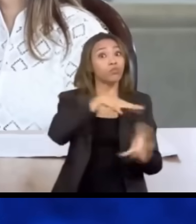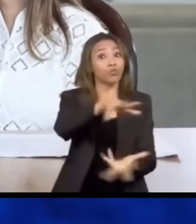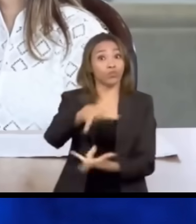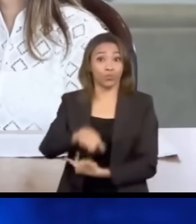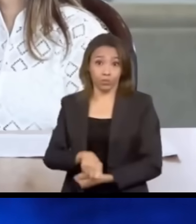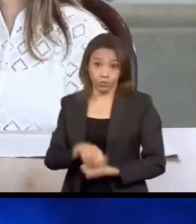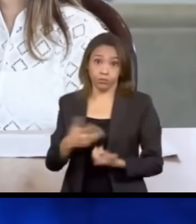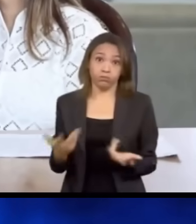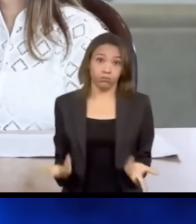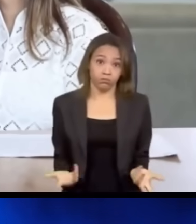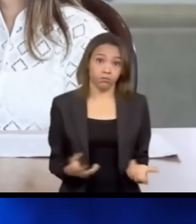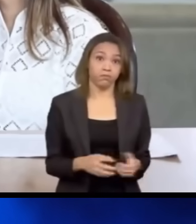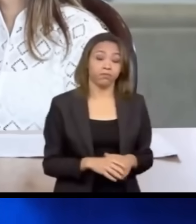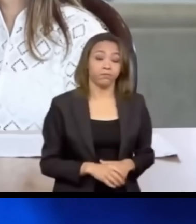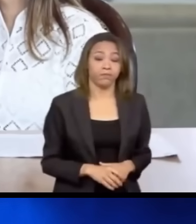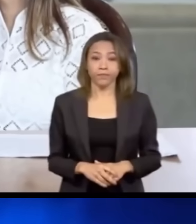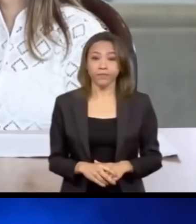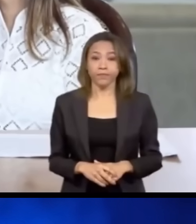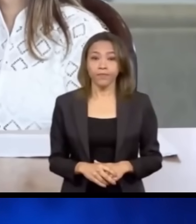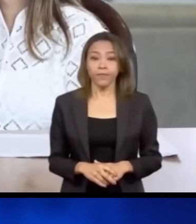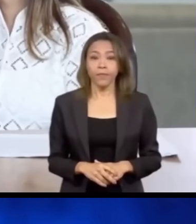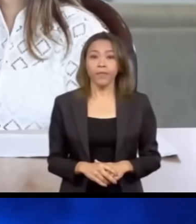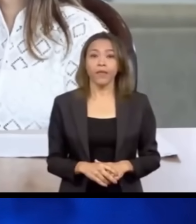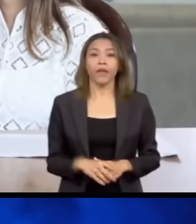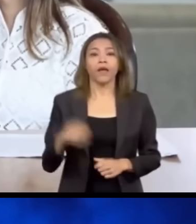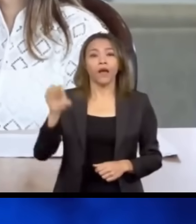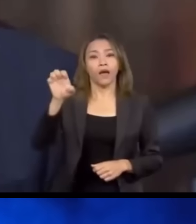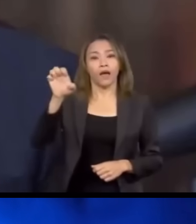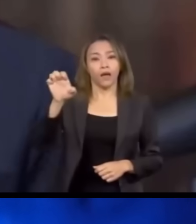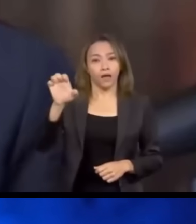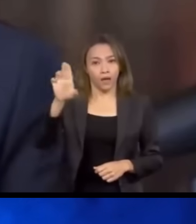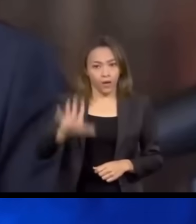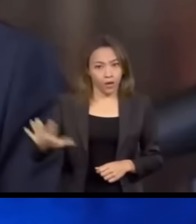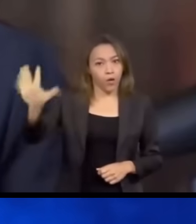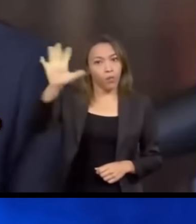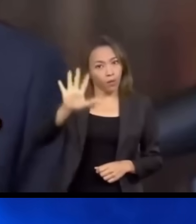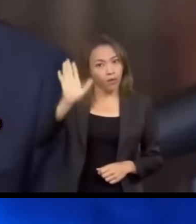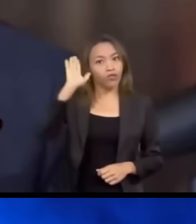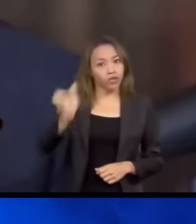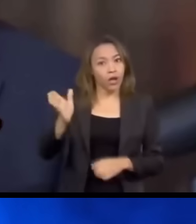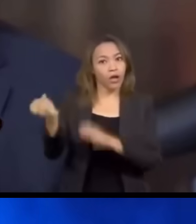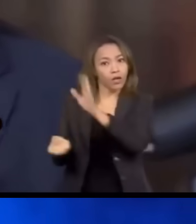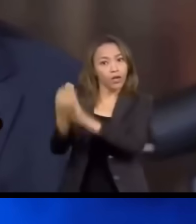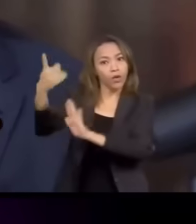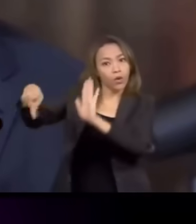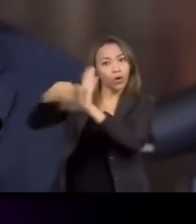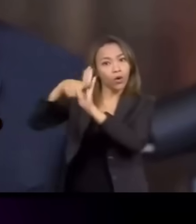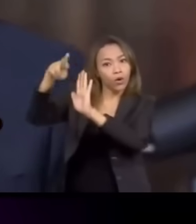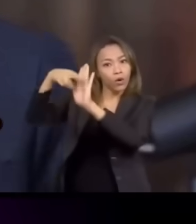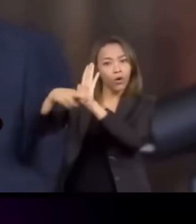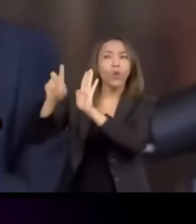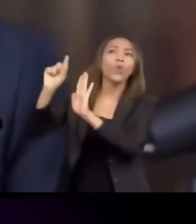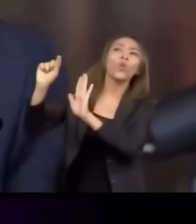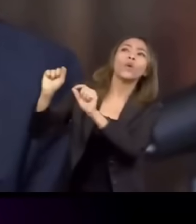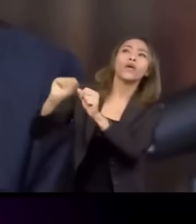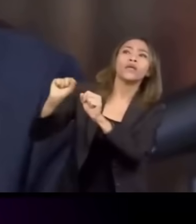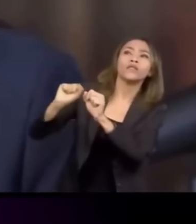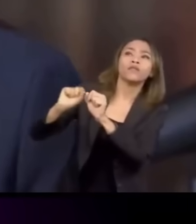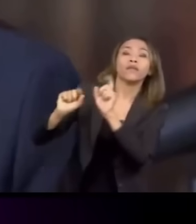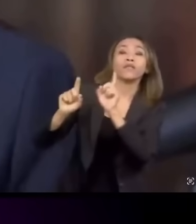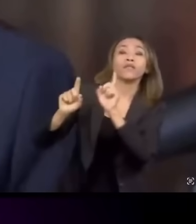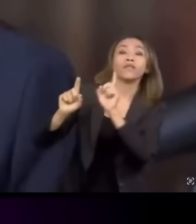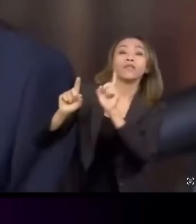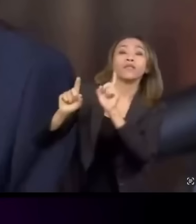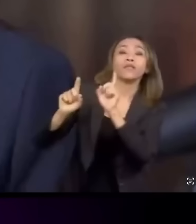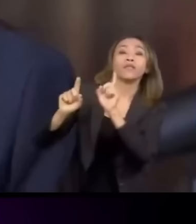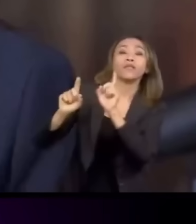União Europeia já fez uma regulação, sabe? A gente vai ter que olhar bem o que foi feito, vamos ver o que está acontecendo na China, nos Estados Unidos, mas é